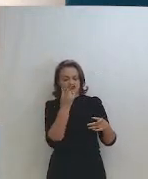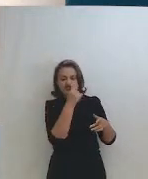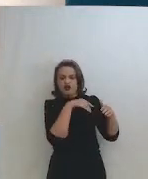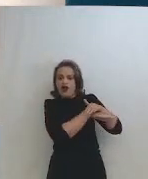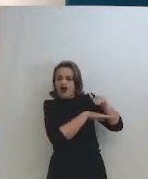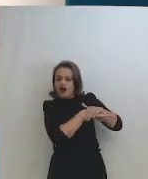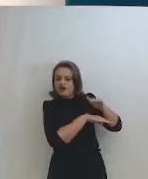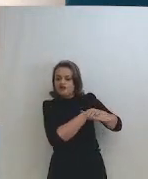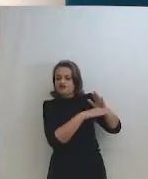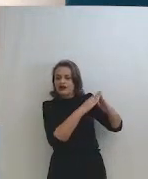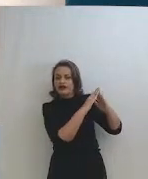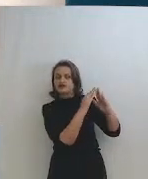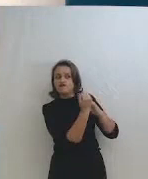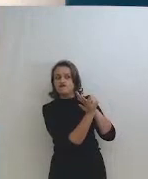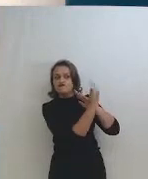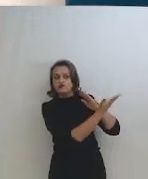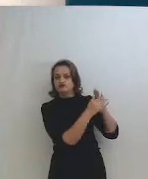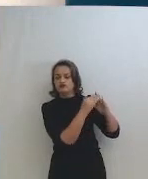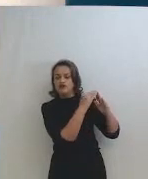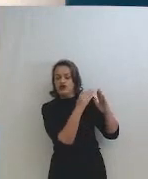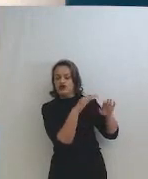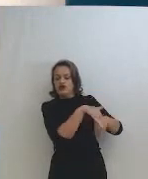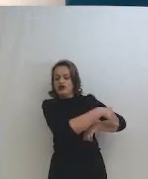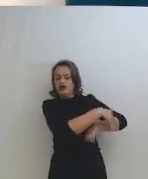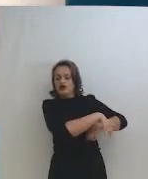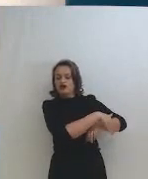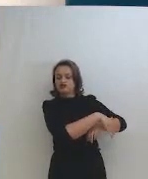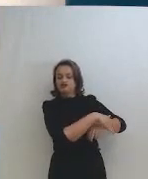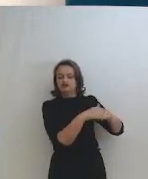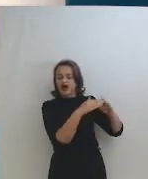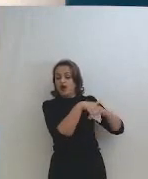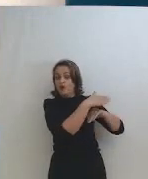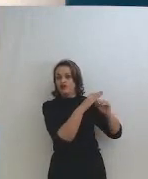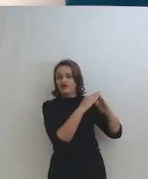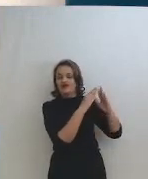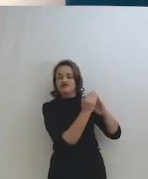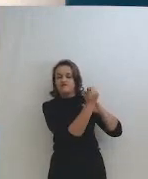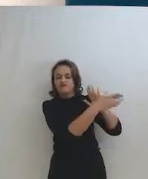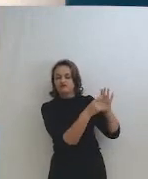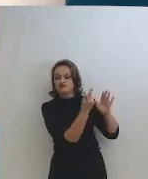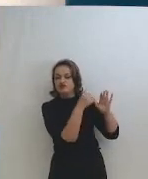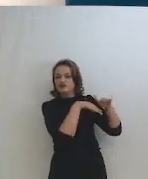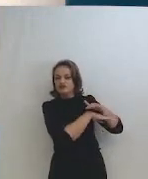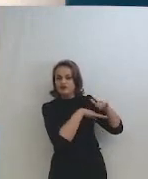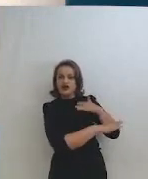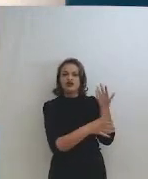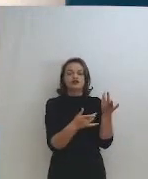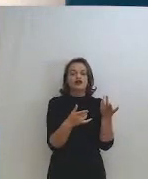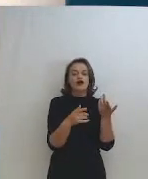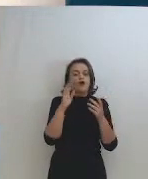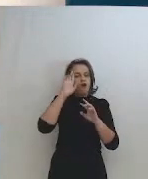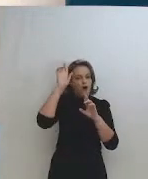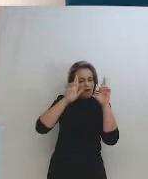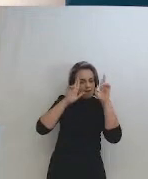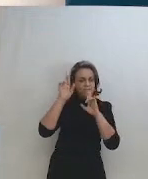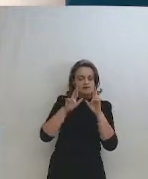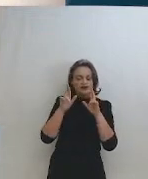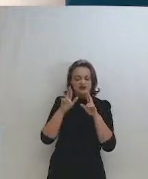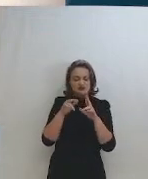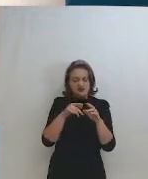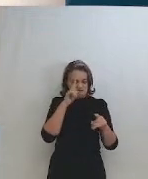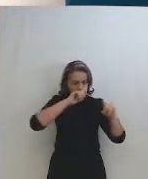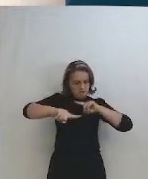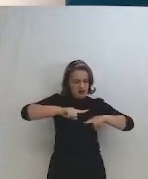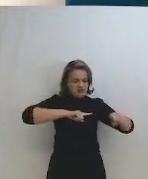acusados, refere comando do interior de penitenciárias para a organização